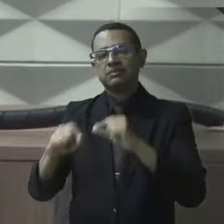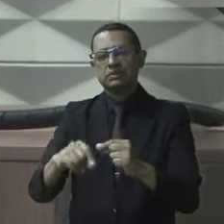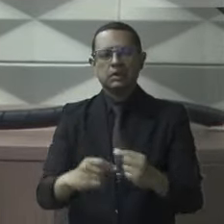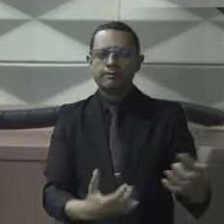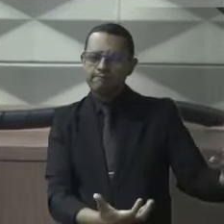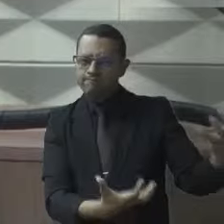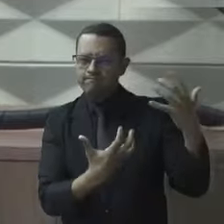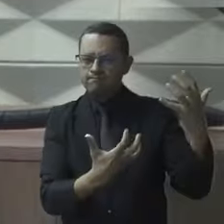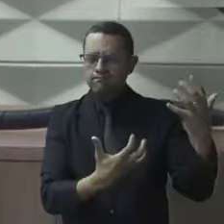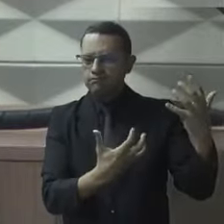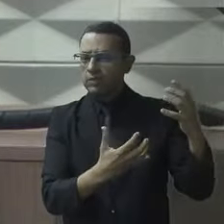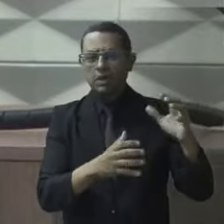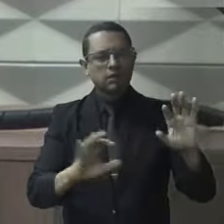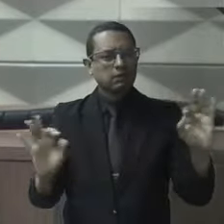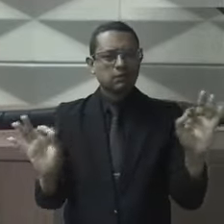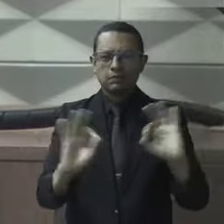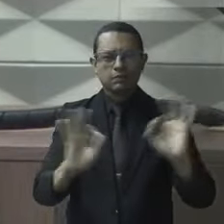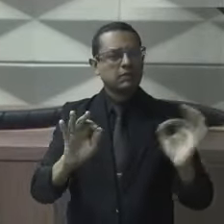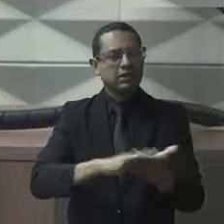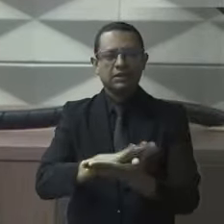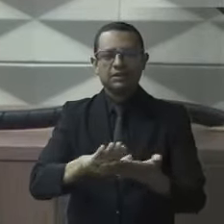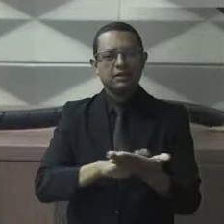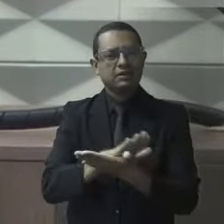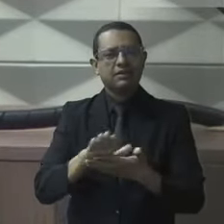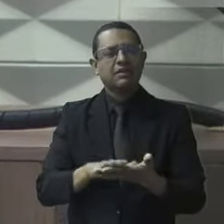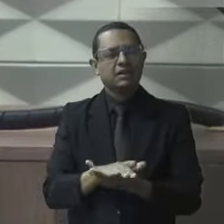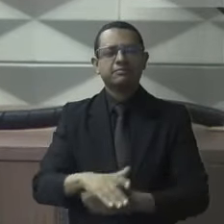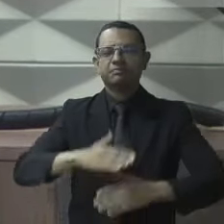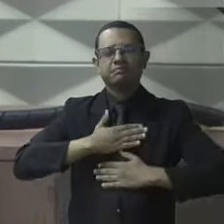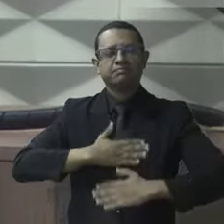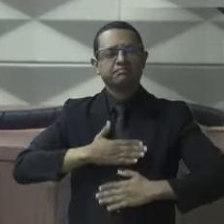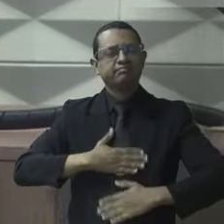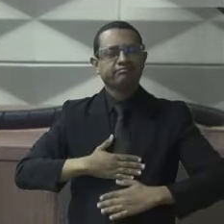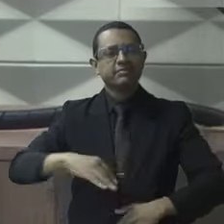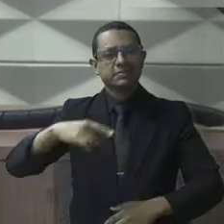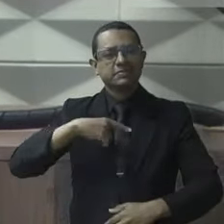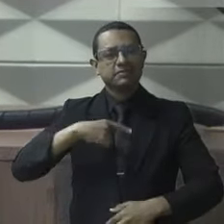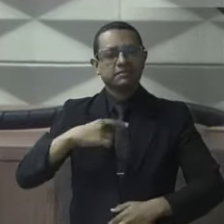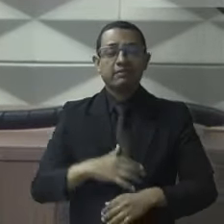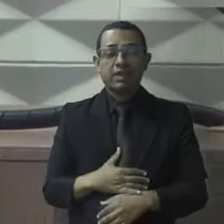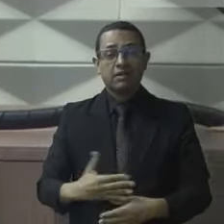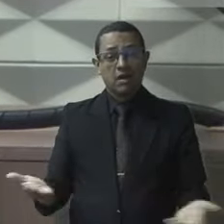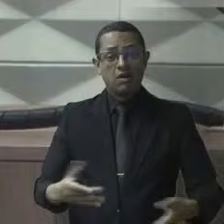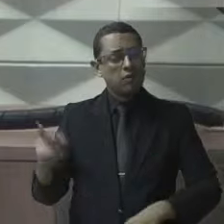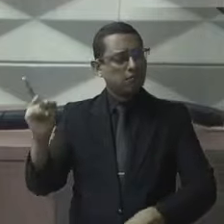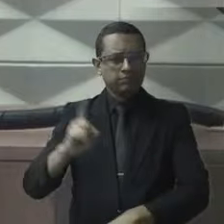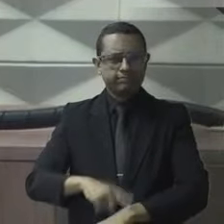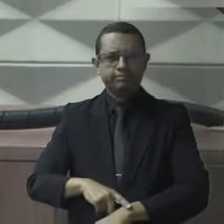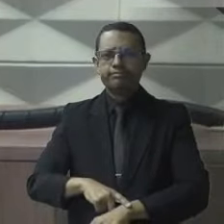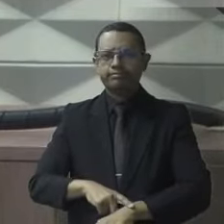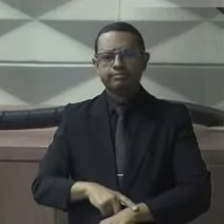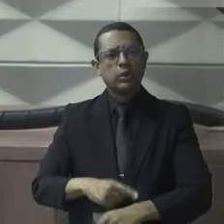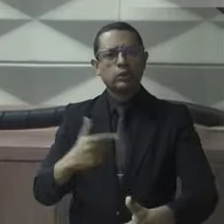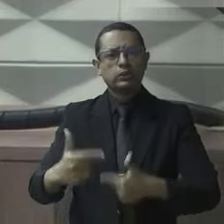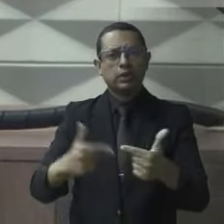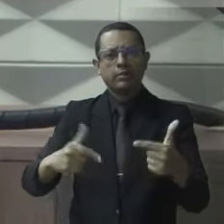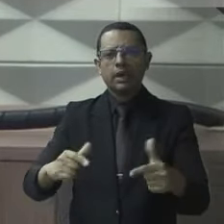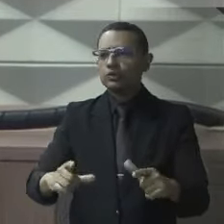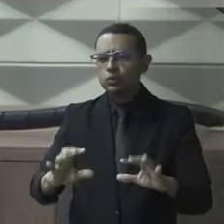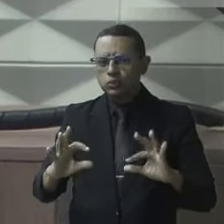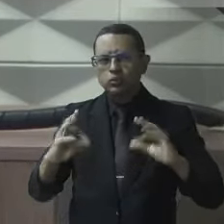coações e sem perturbações da ordem e da tranquilidade. Então, é um momento de enaltecer o trabalho de todas